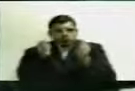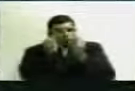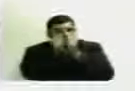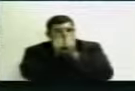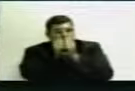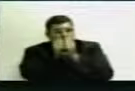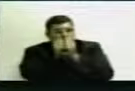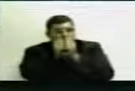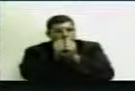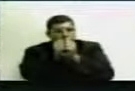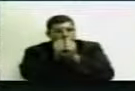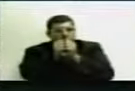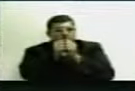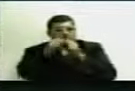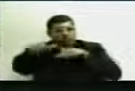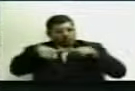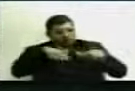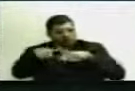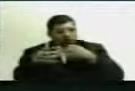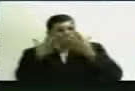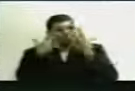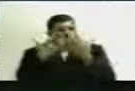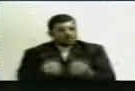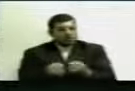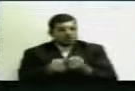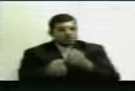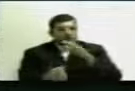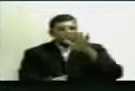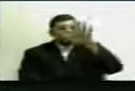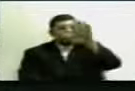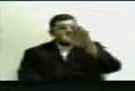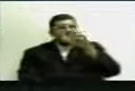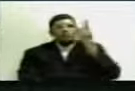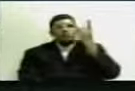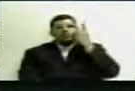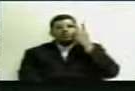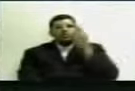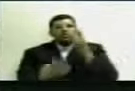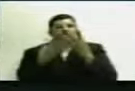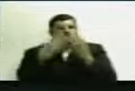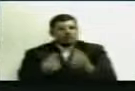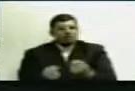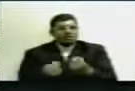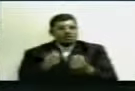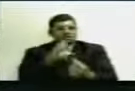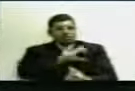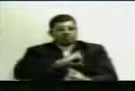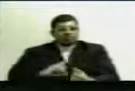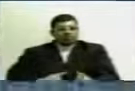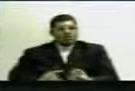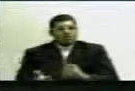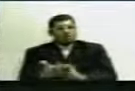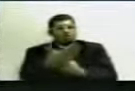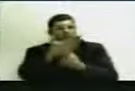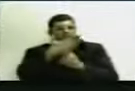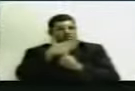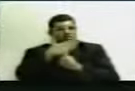unidos pelo compromisso firmado com o juramento no dia da posse, de